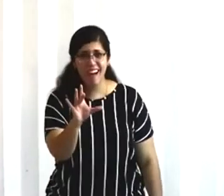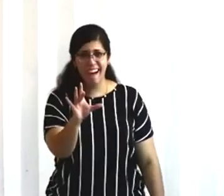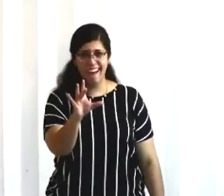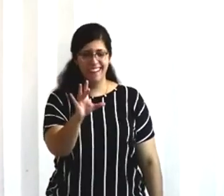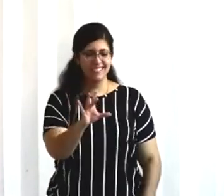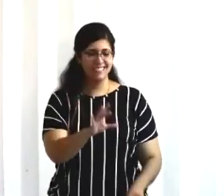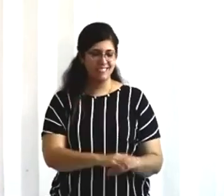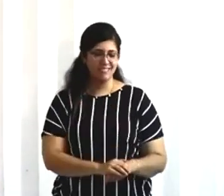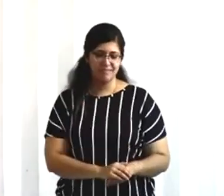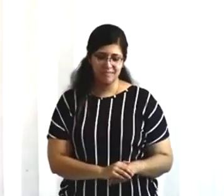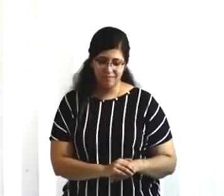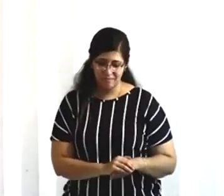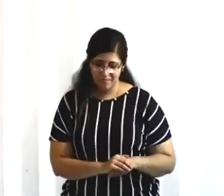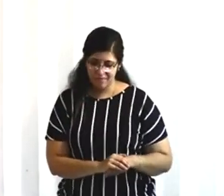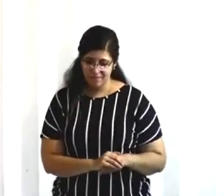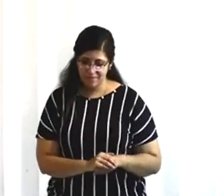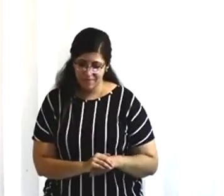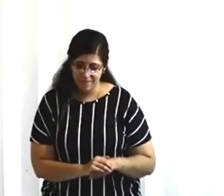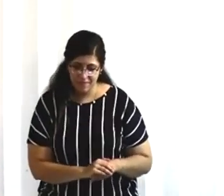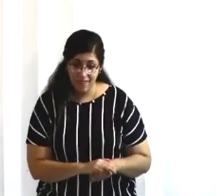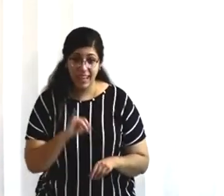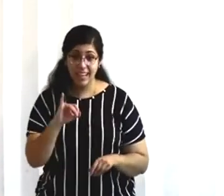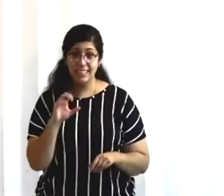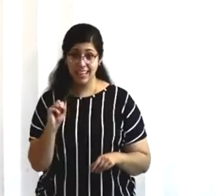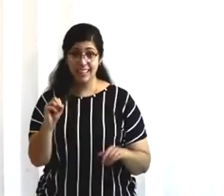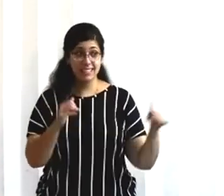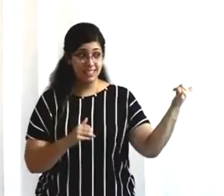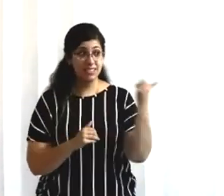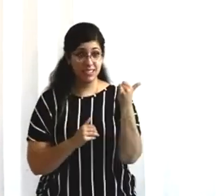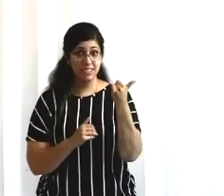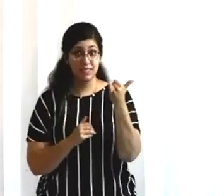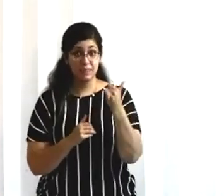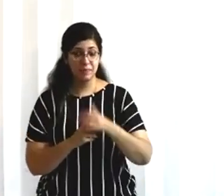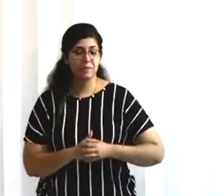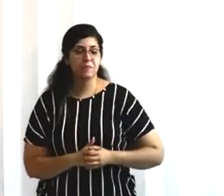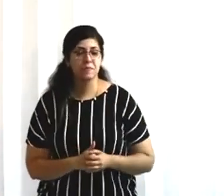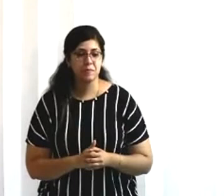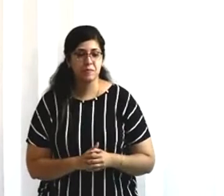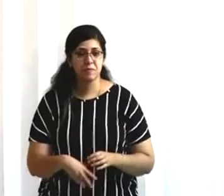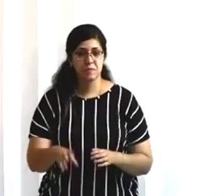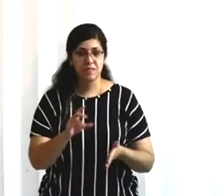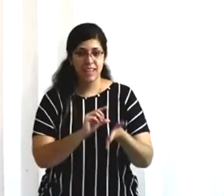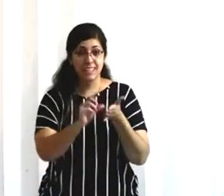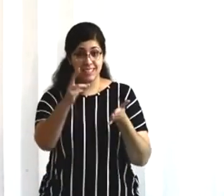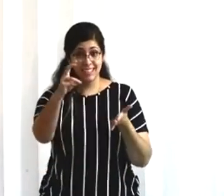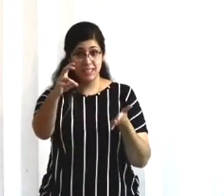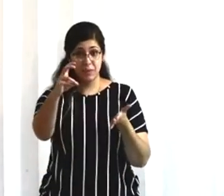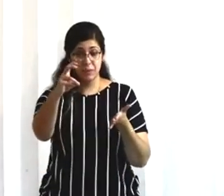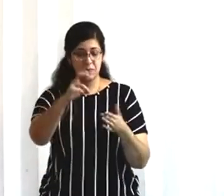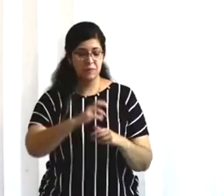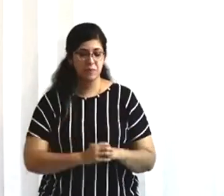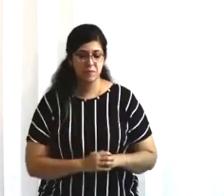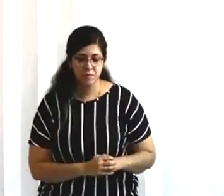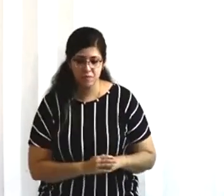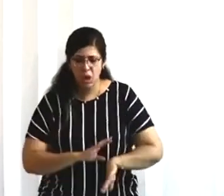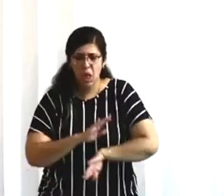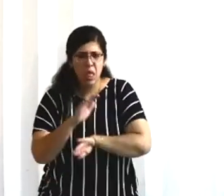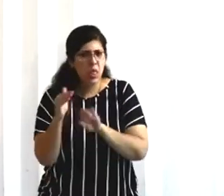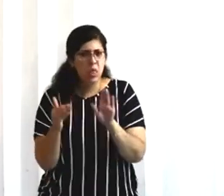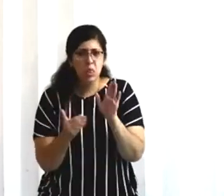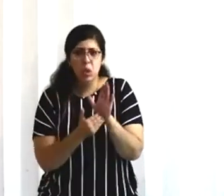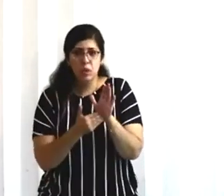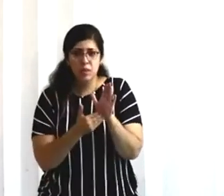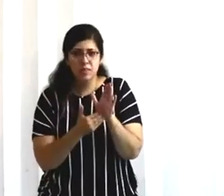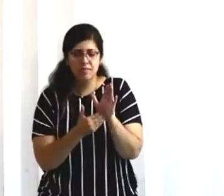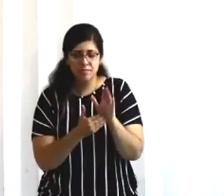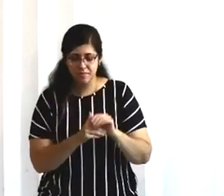ele vai dizer para nós, no versículo 5, porque toda bota com que anda o guerreiro